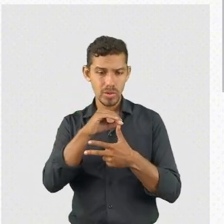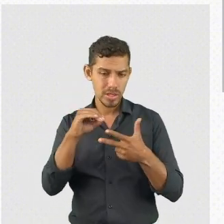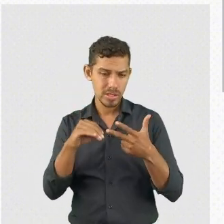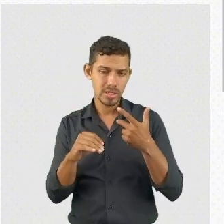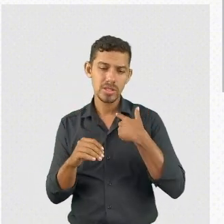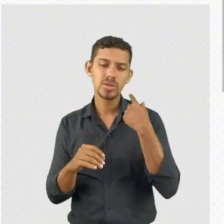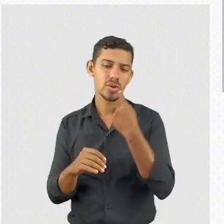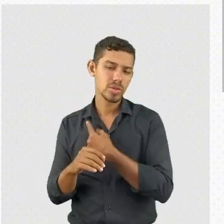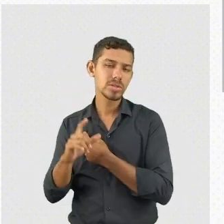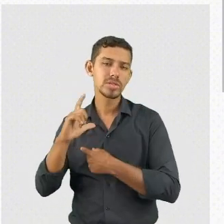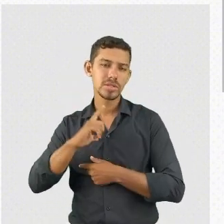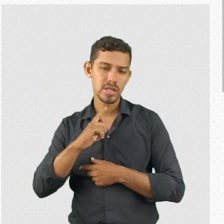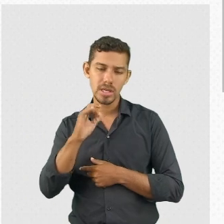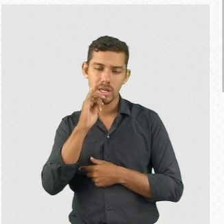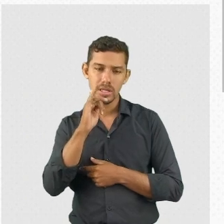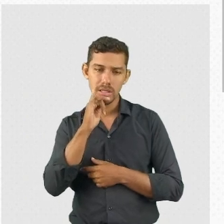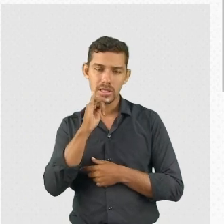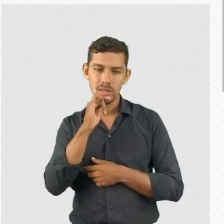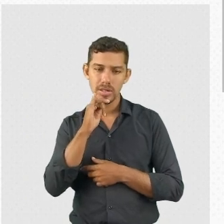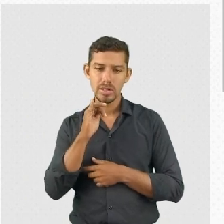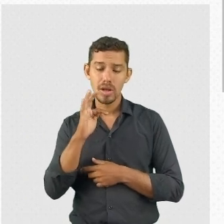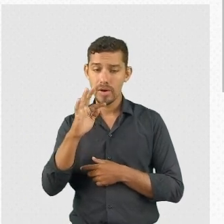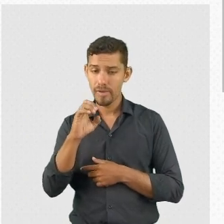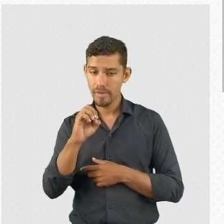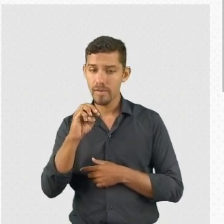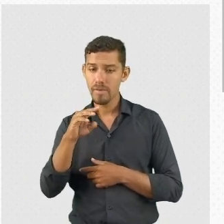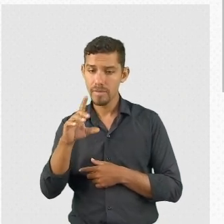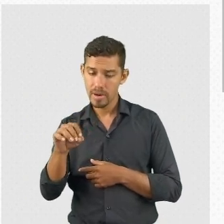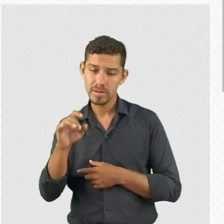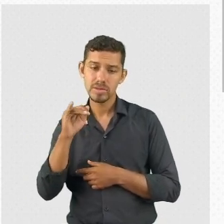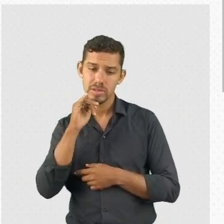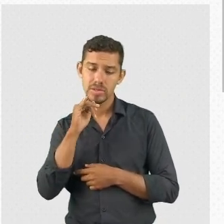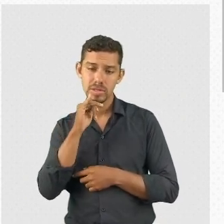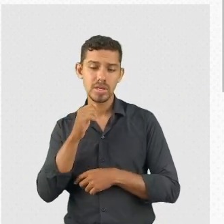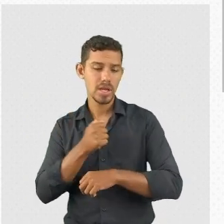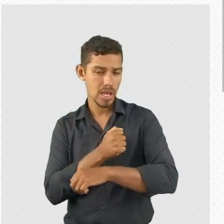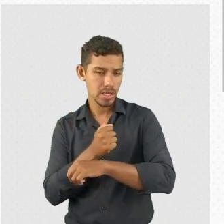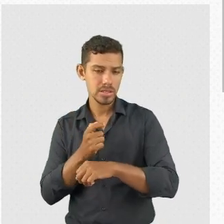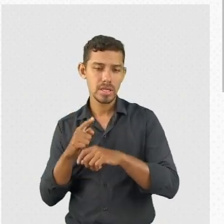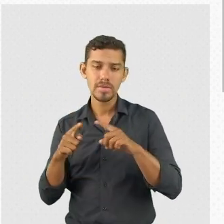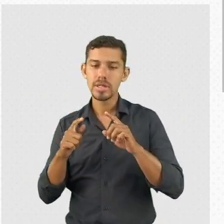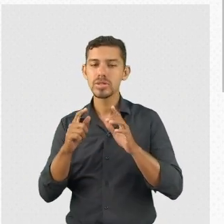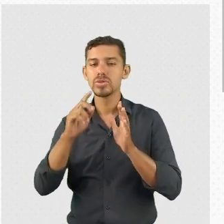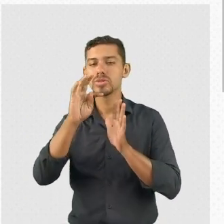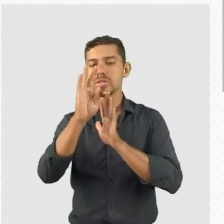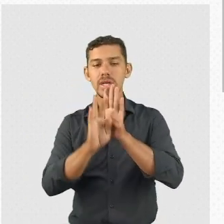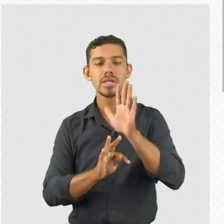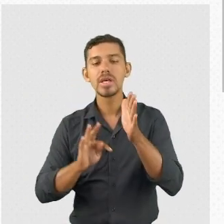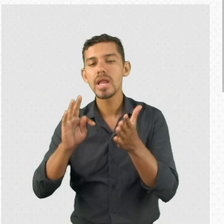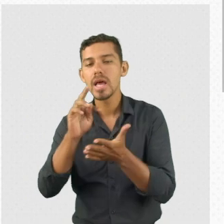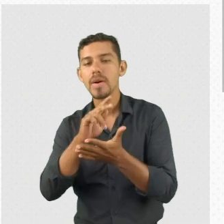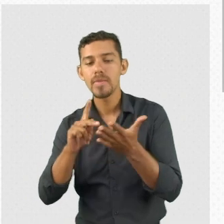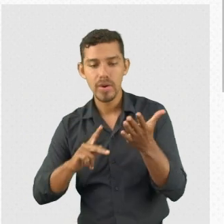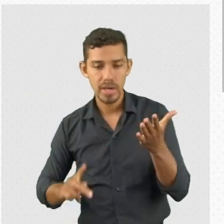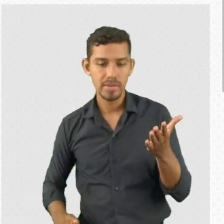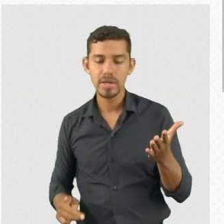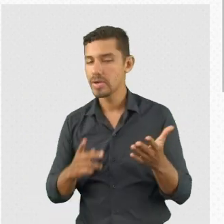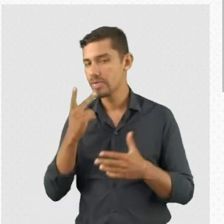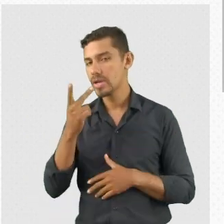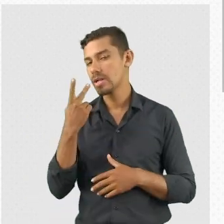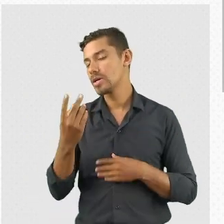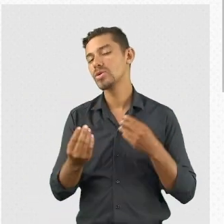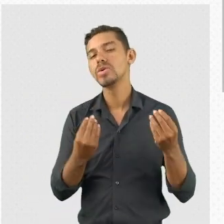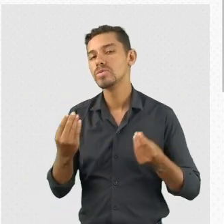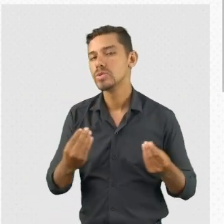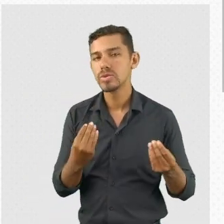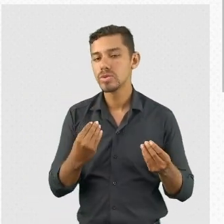nós termos, por exemplo, um formato de receita, mas o texto era um poema. Um poema que falava sobre